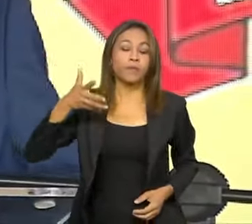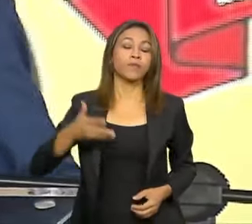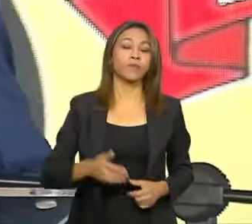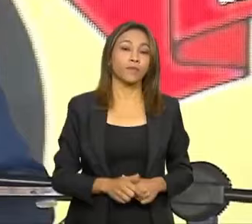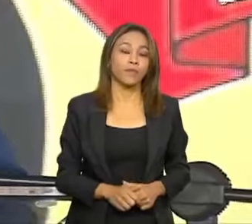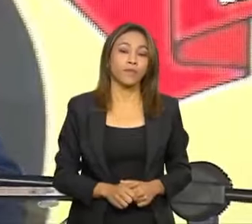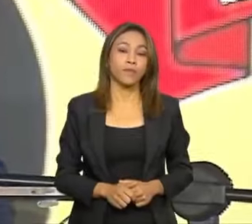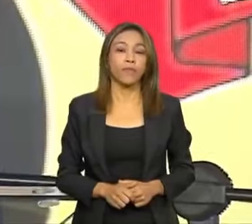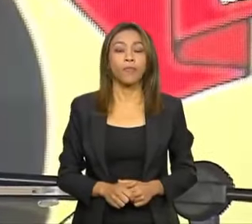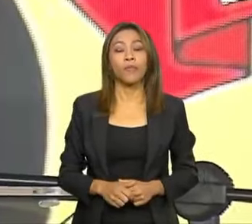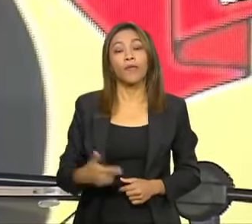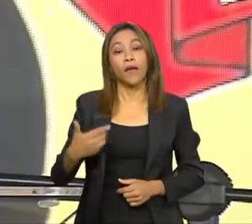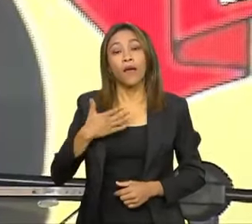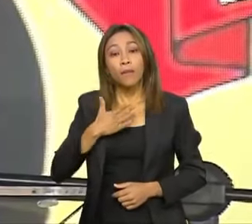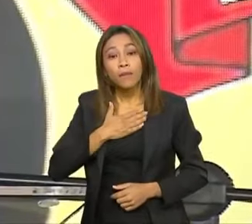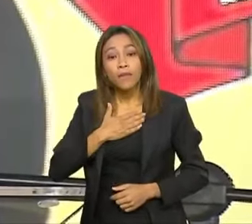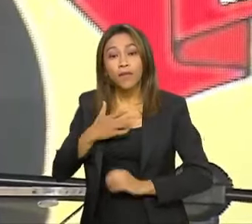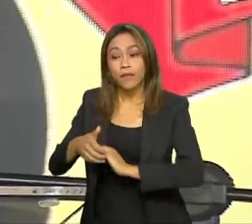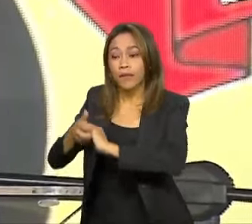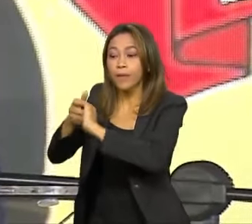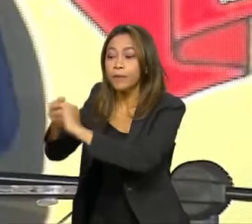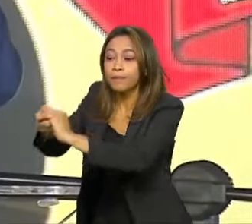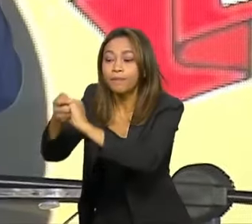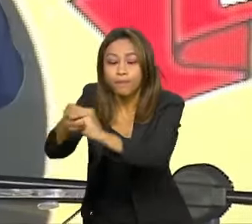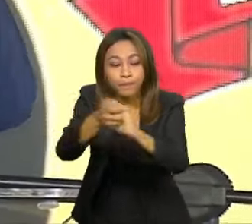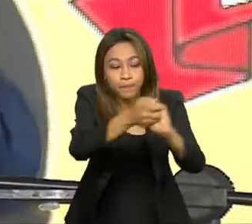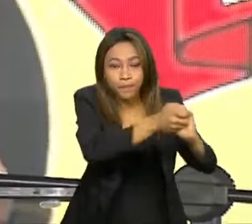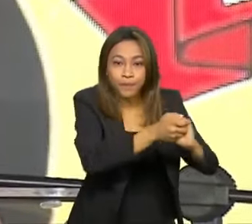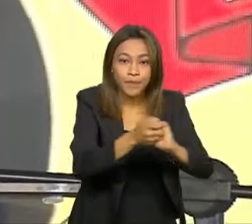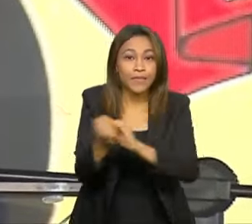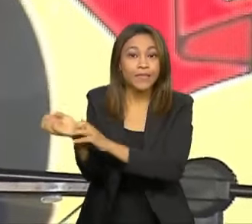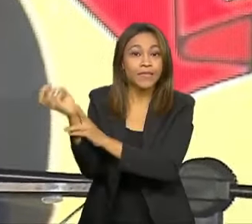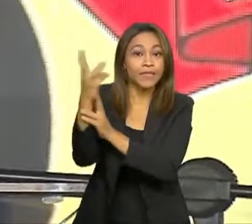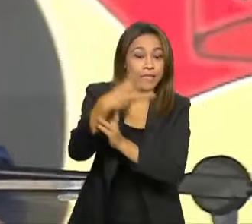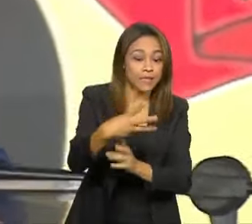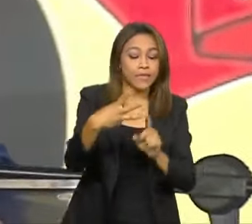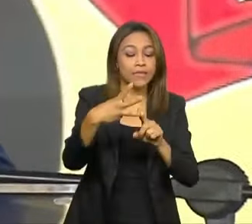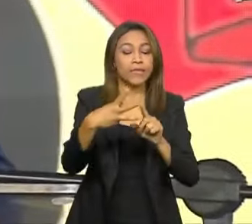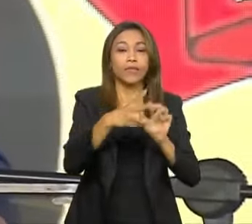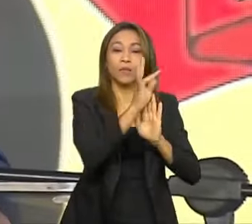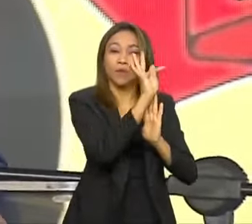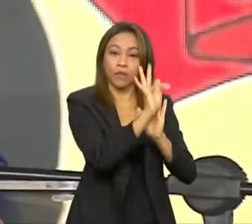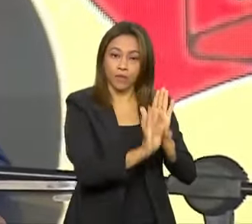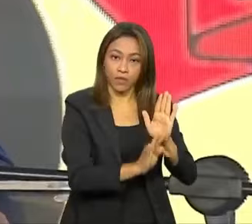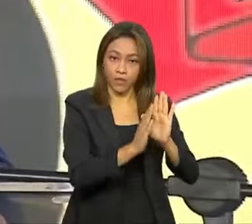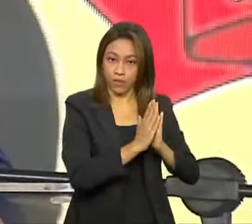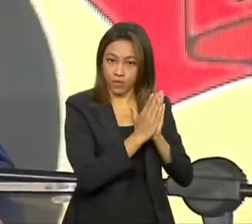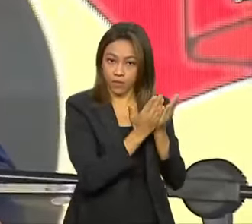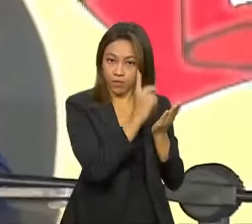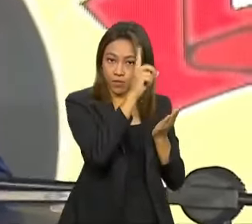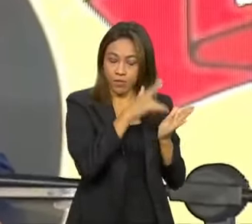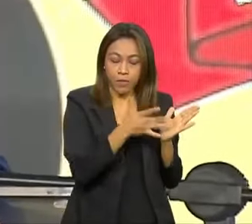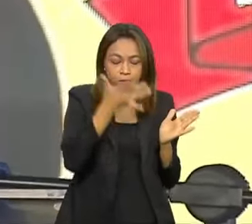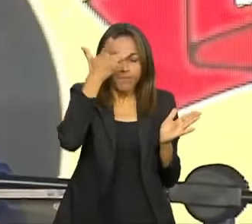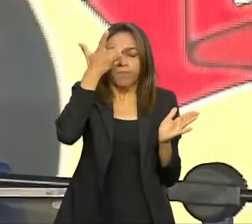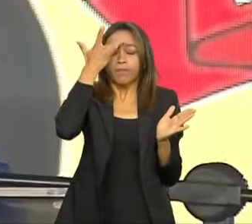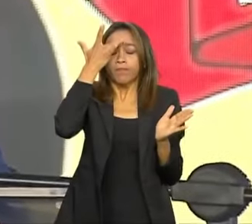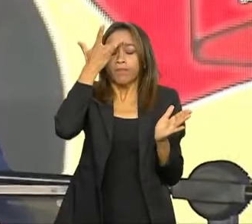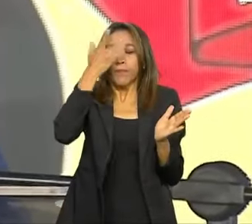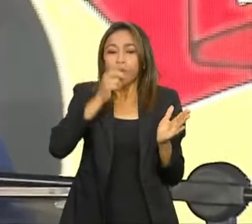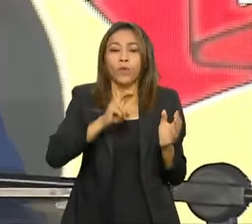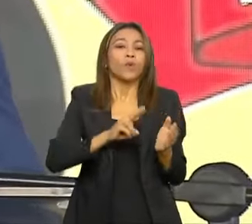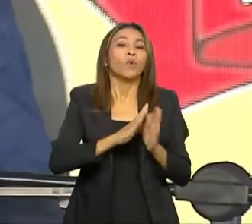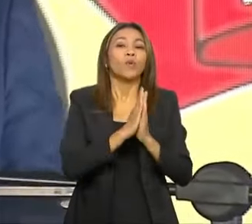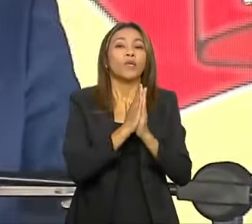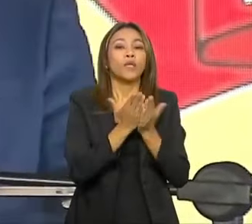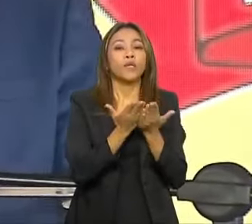E finalizo a minha saudação com a terceira passagem bíblica que me é muito marcante. Livro de Josué.